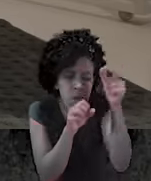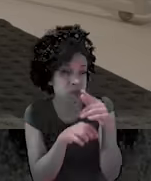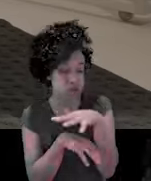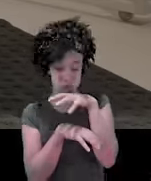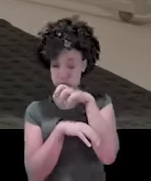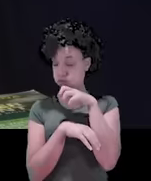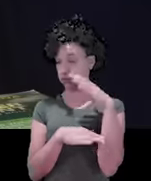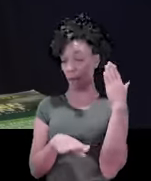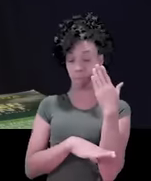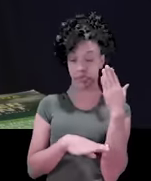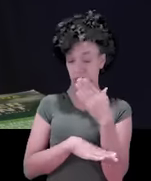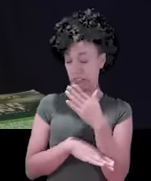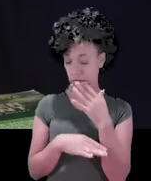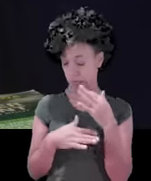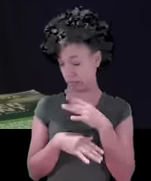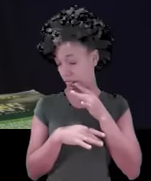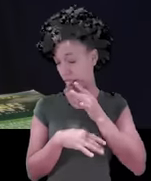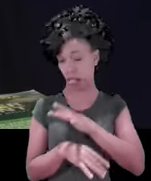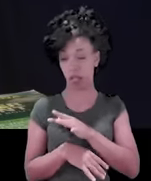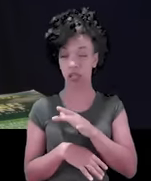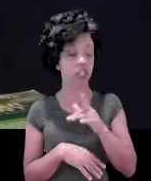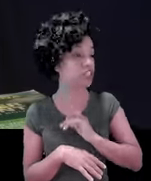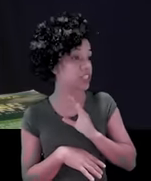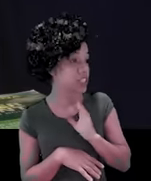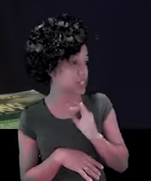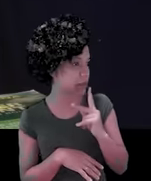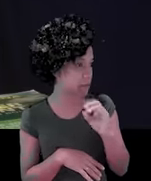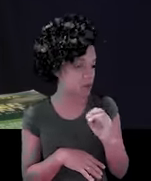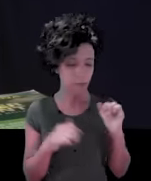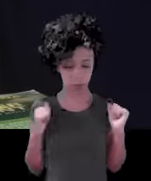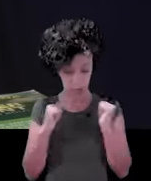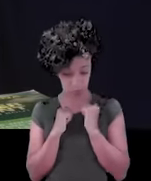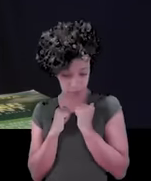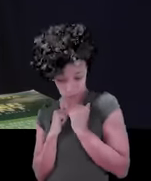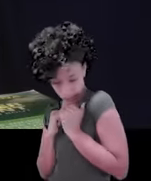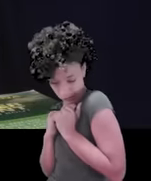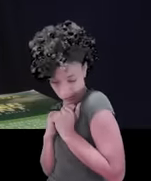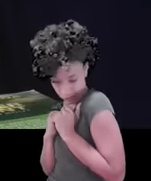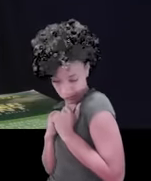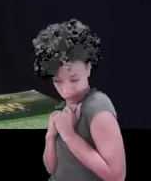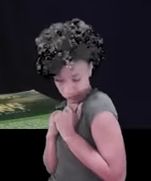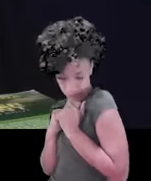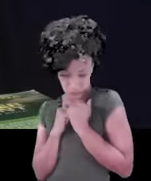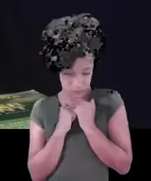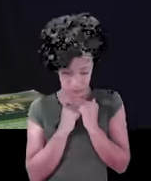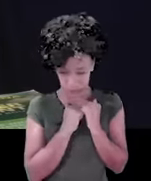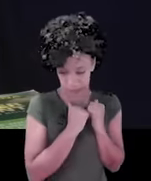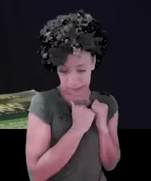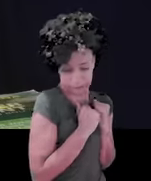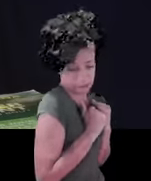madeira podre assim e muito Cipó eu tinha que eu tava com a mochila eu passar eu tinha que tentar me